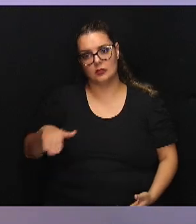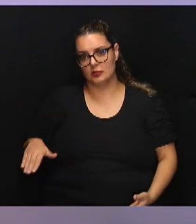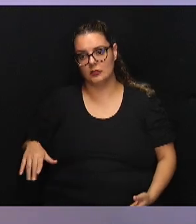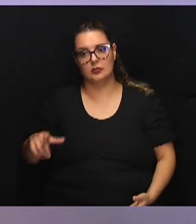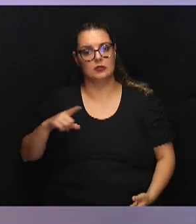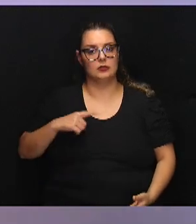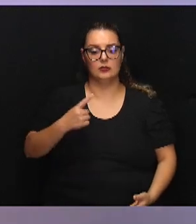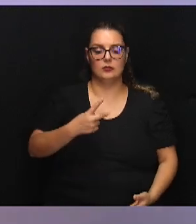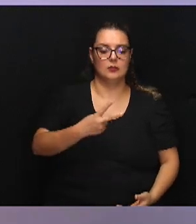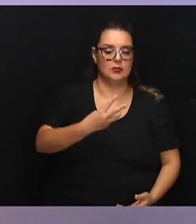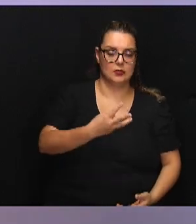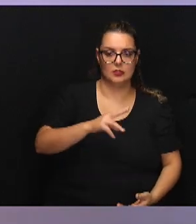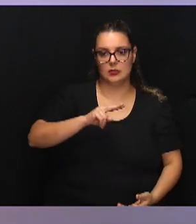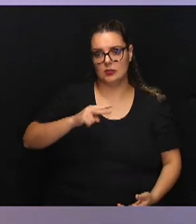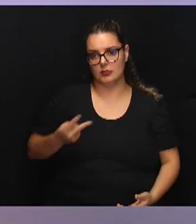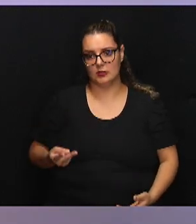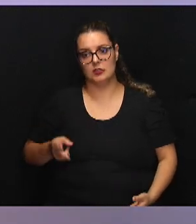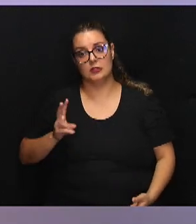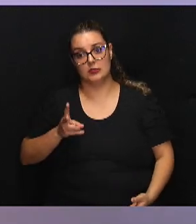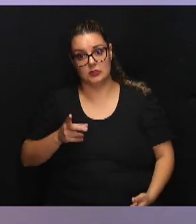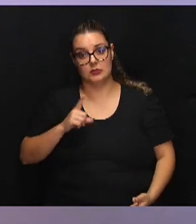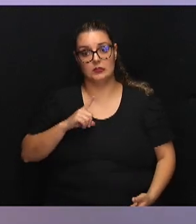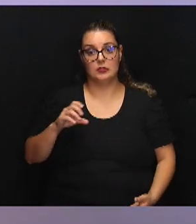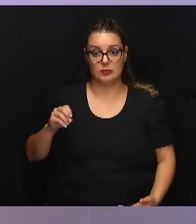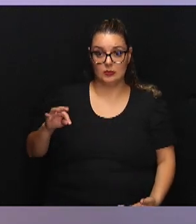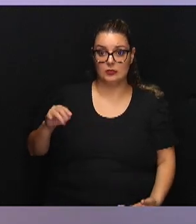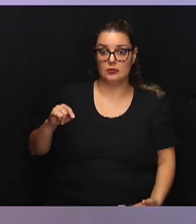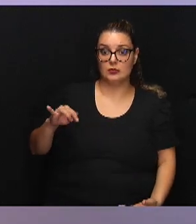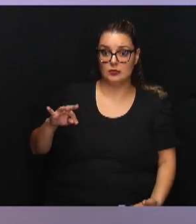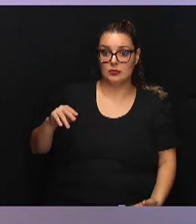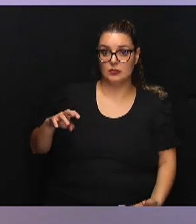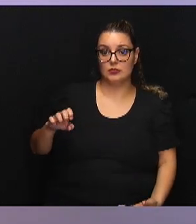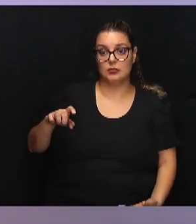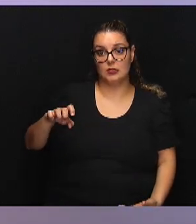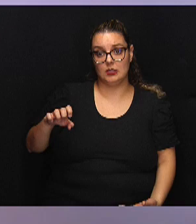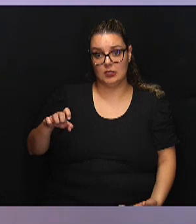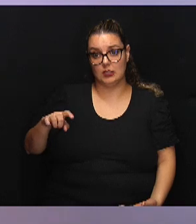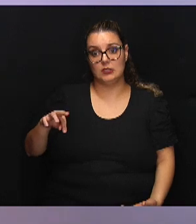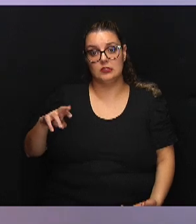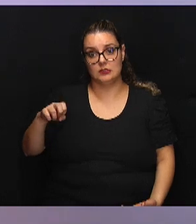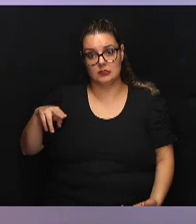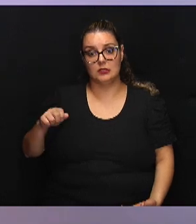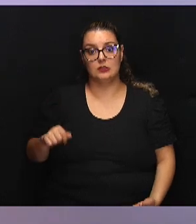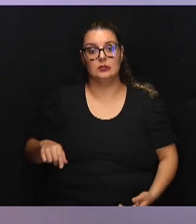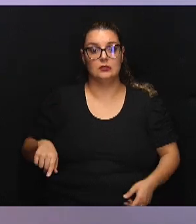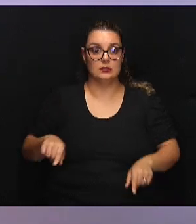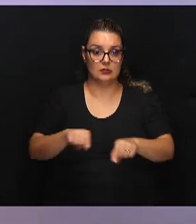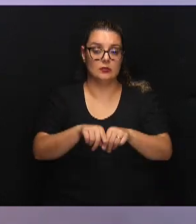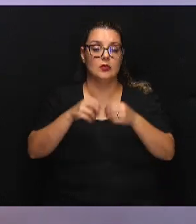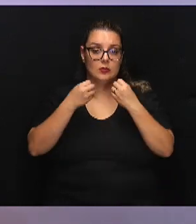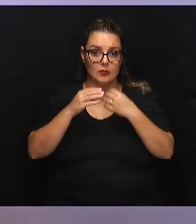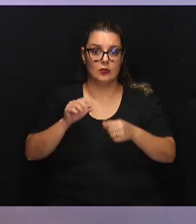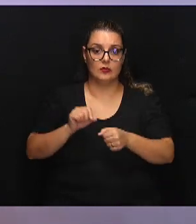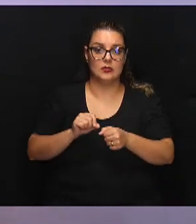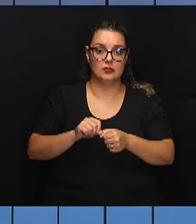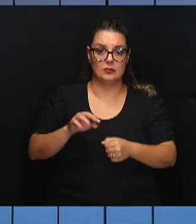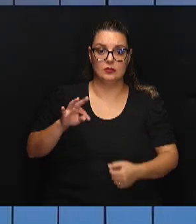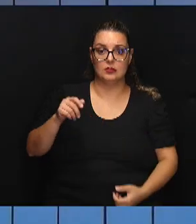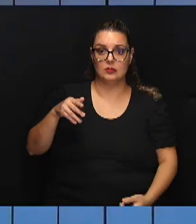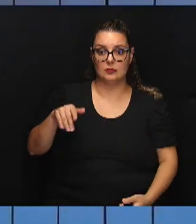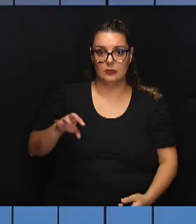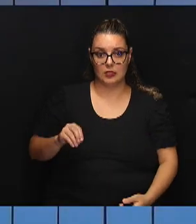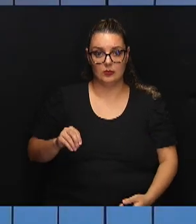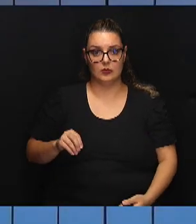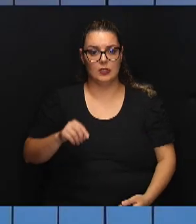1, 2, 3 vezes, costuma ter essas otites externas, aí vale a pena também fazer o tampão. Esse